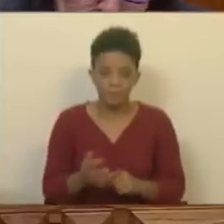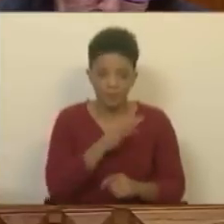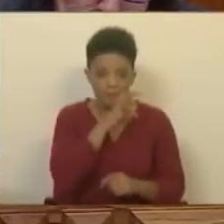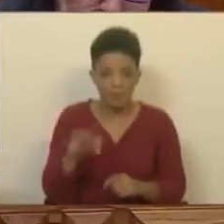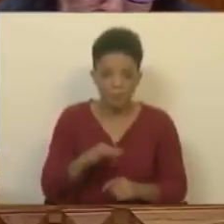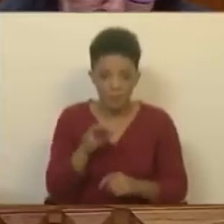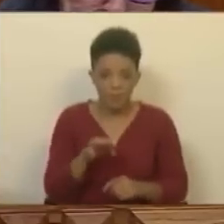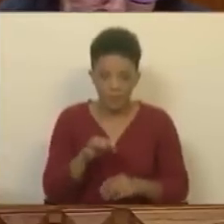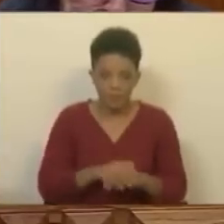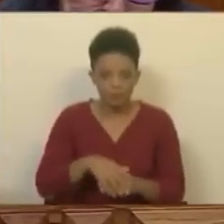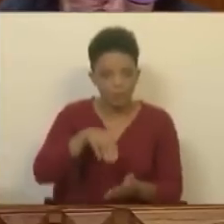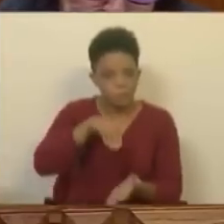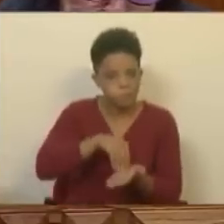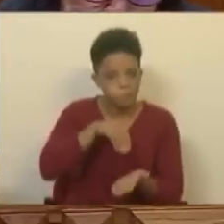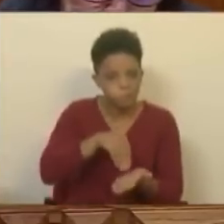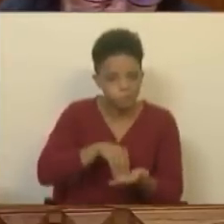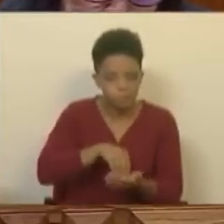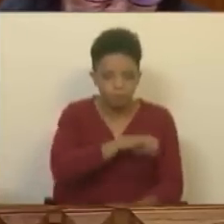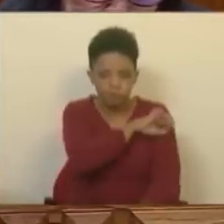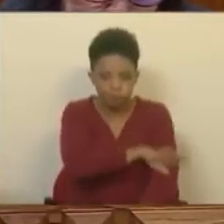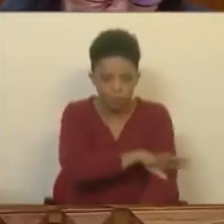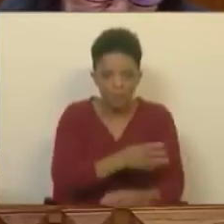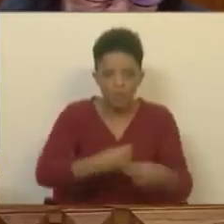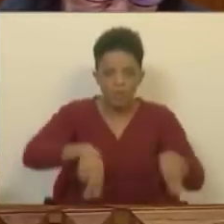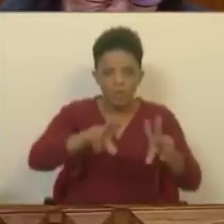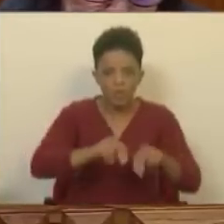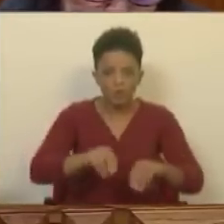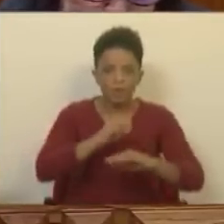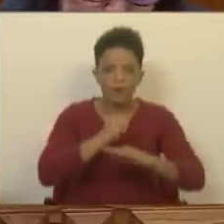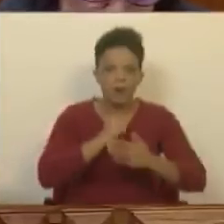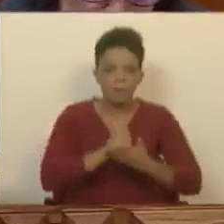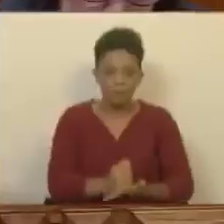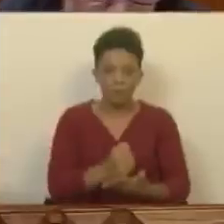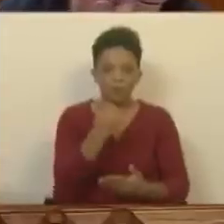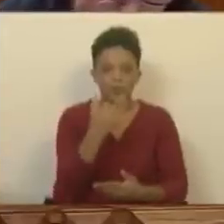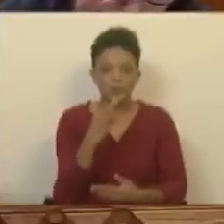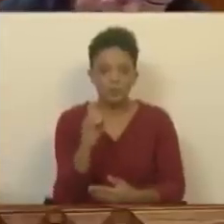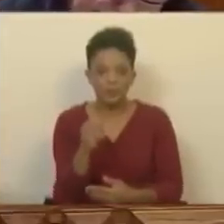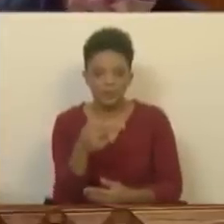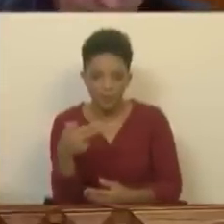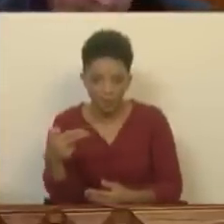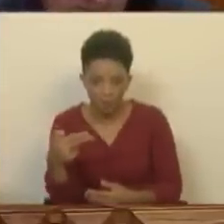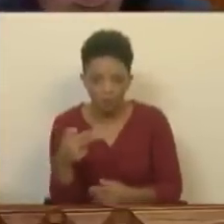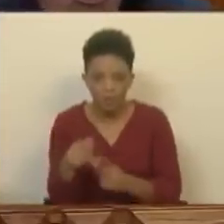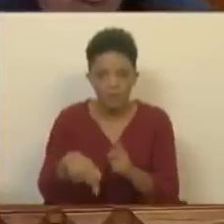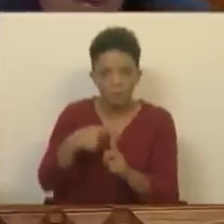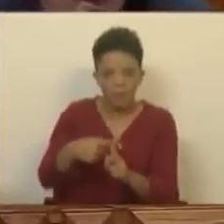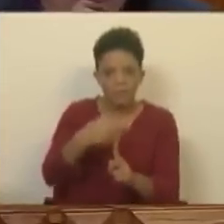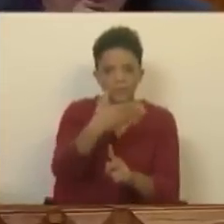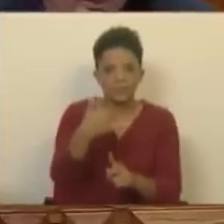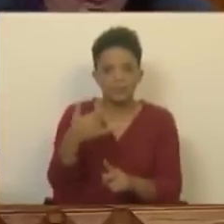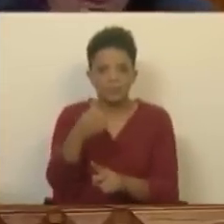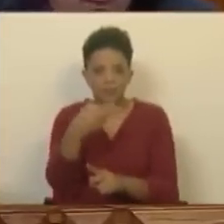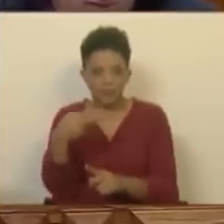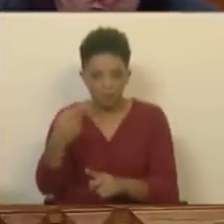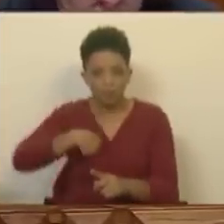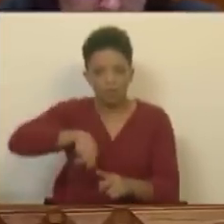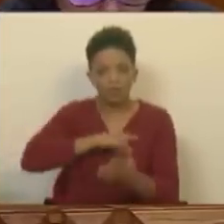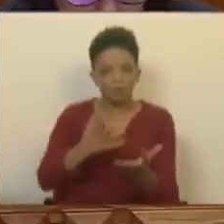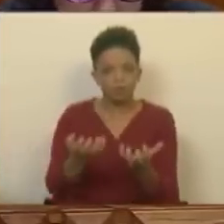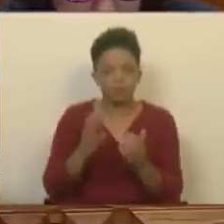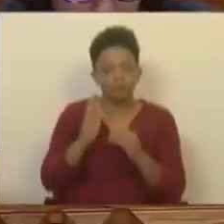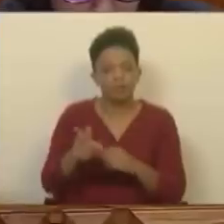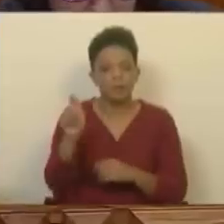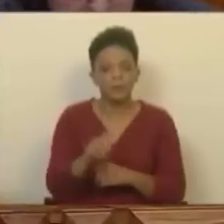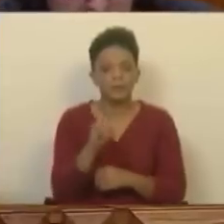as famílias mais carenciadas um novo apoio estadilhado de 240 euros A somar aos 120 euros já tinham recebido